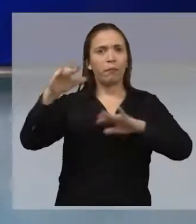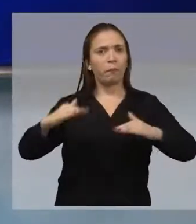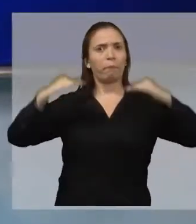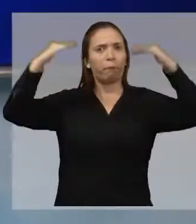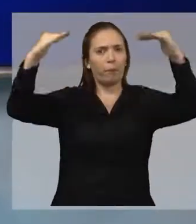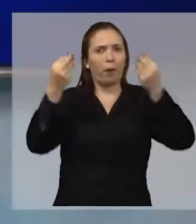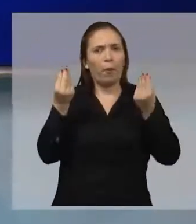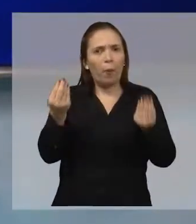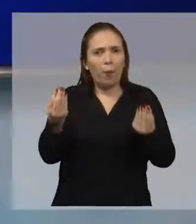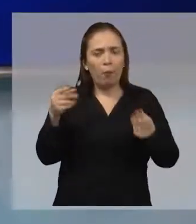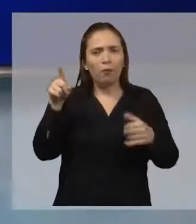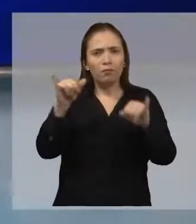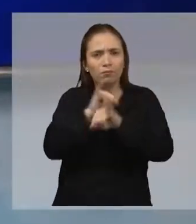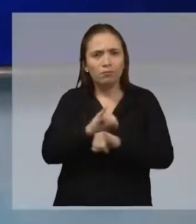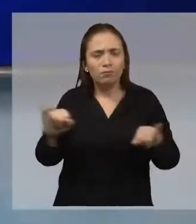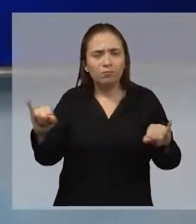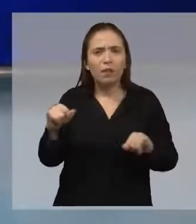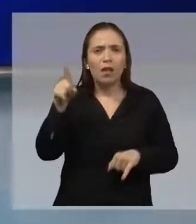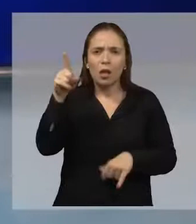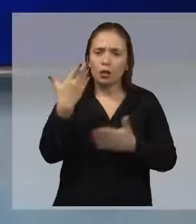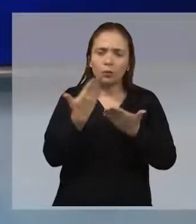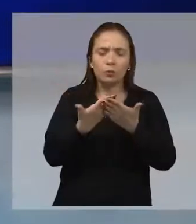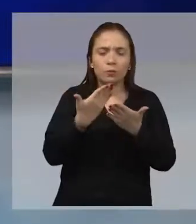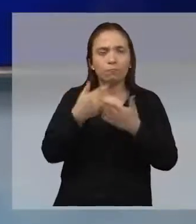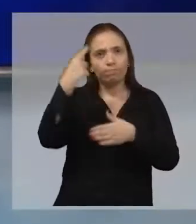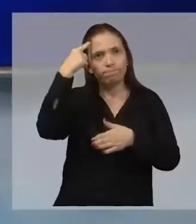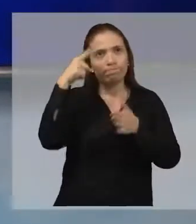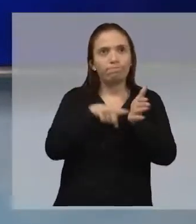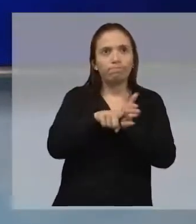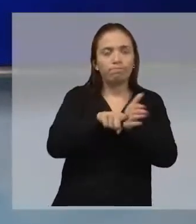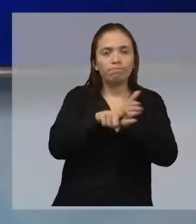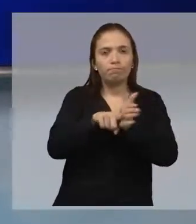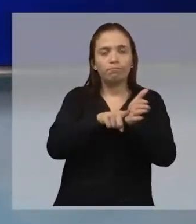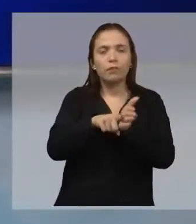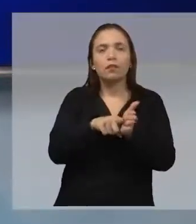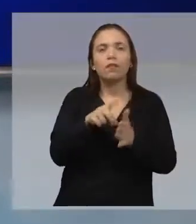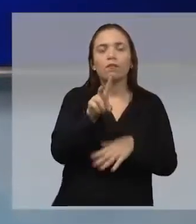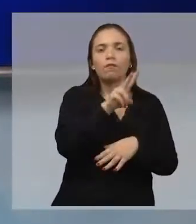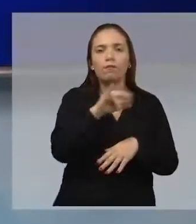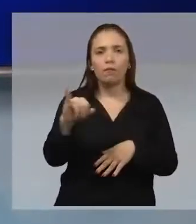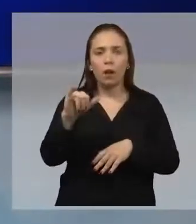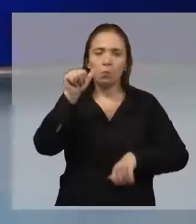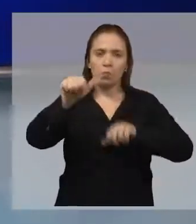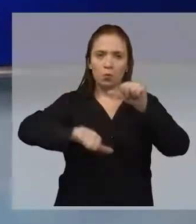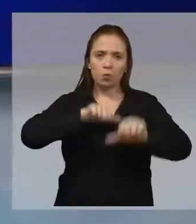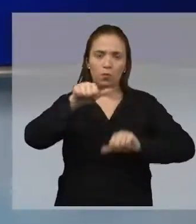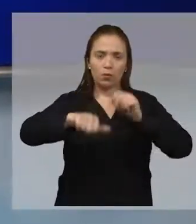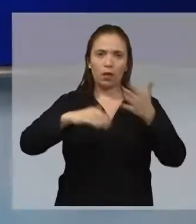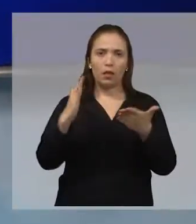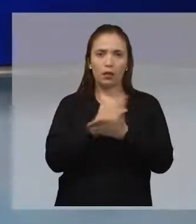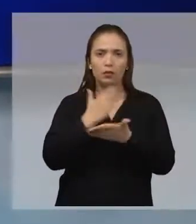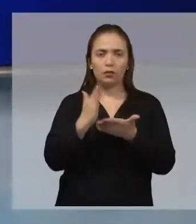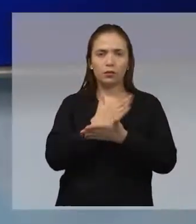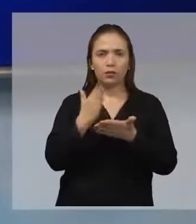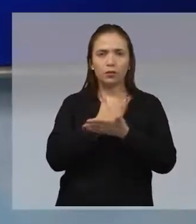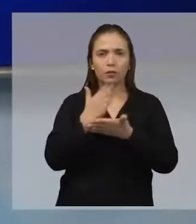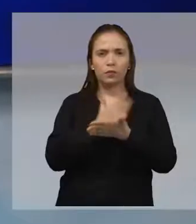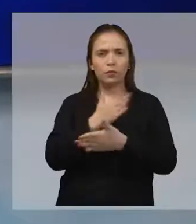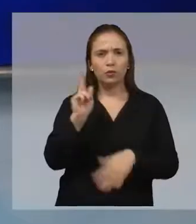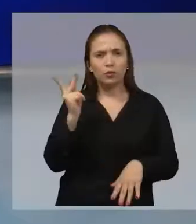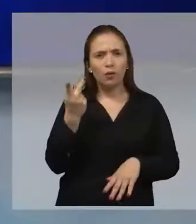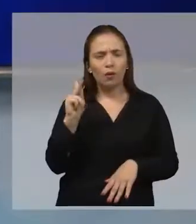que assumia prometia abertura. Se prometia abertura, reconhecia que estava no regime de exceção, porque você não abre o que já está aberto.